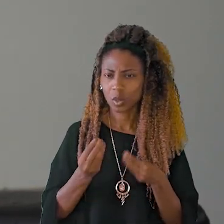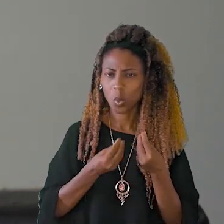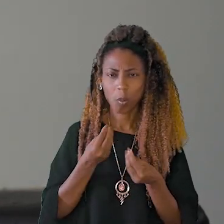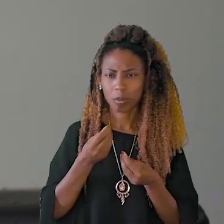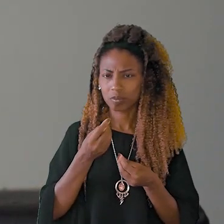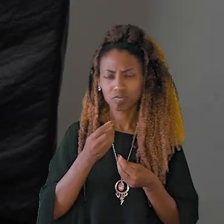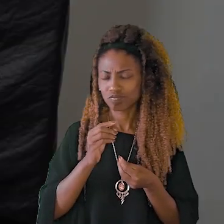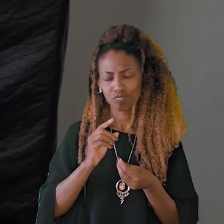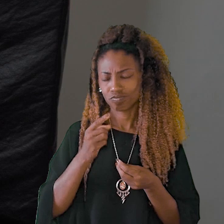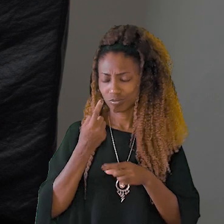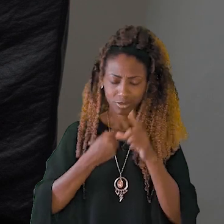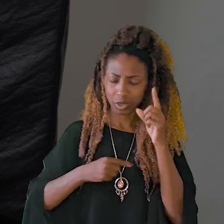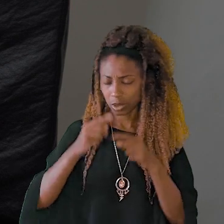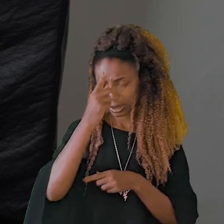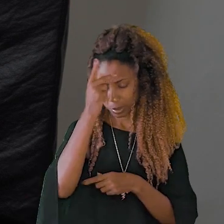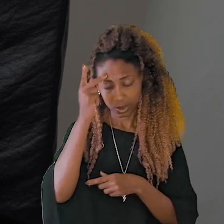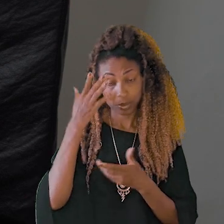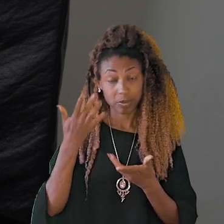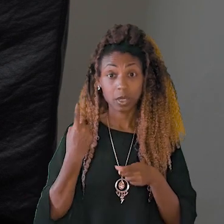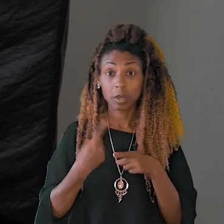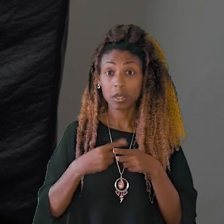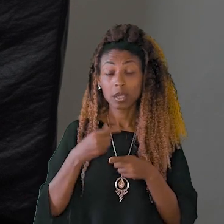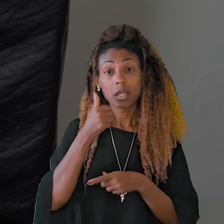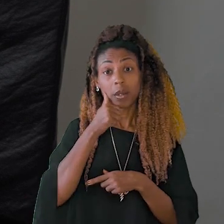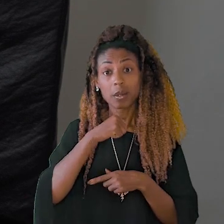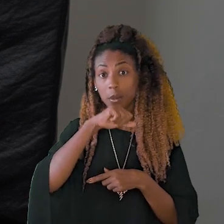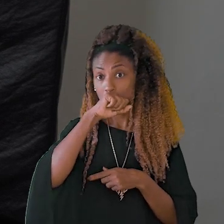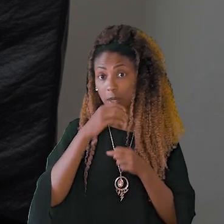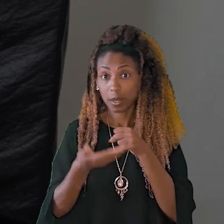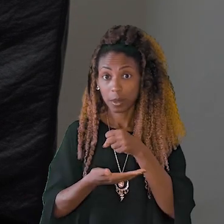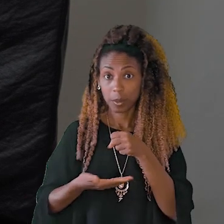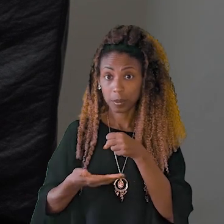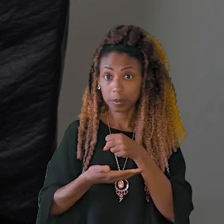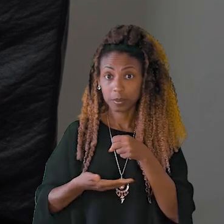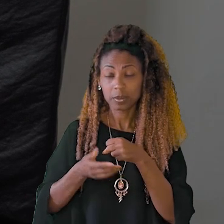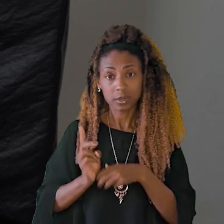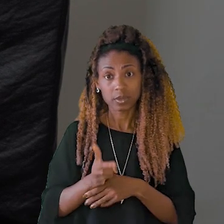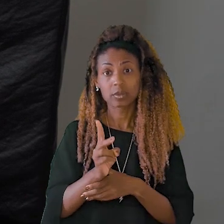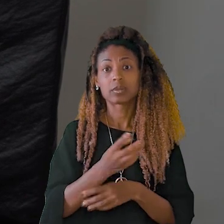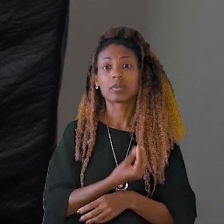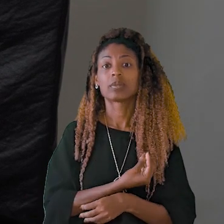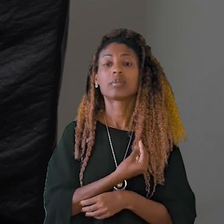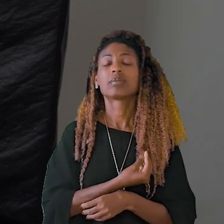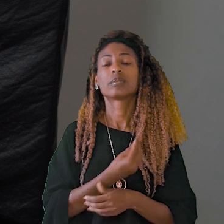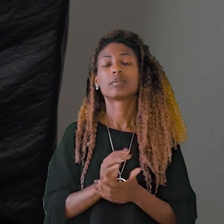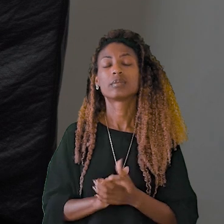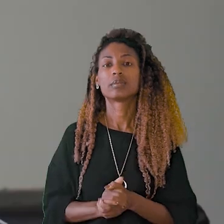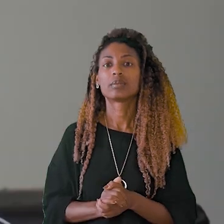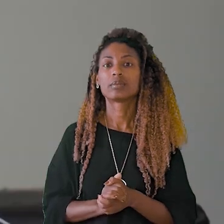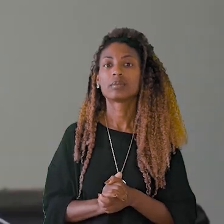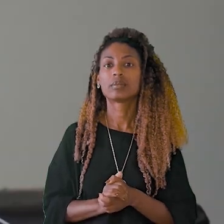assim. Porque minha mãe foi um pilar mesmo de eu continuar viva, né,